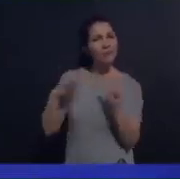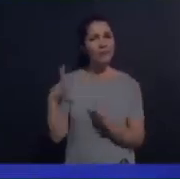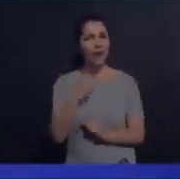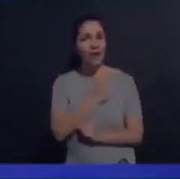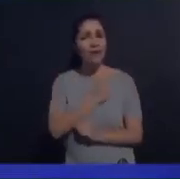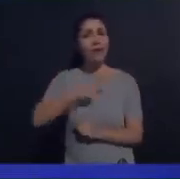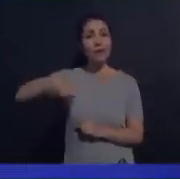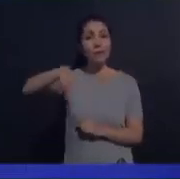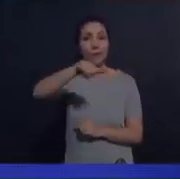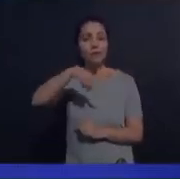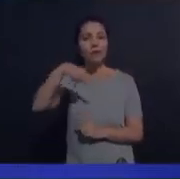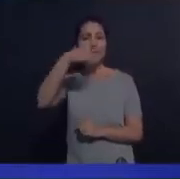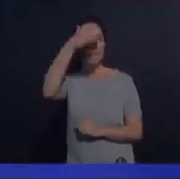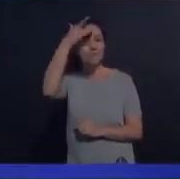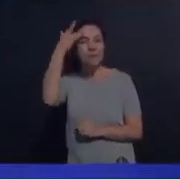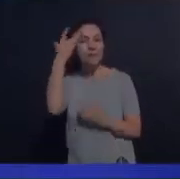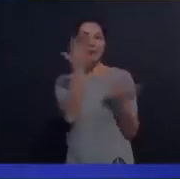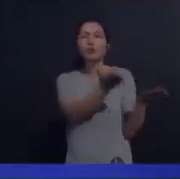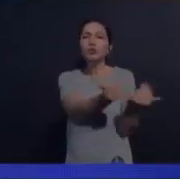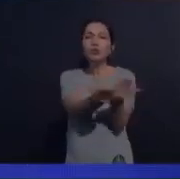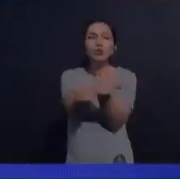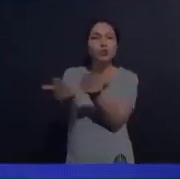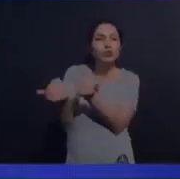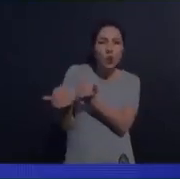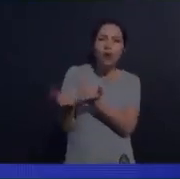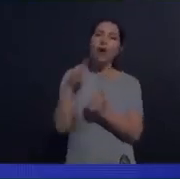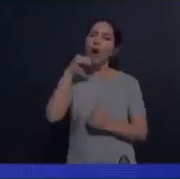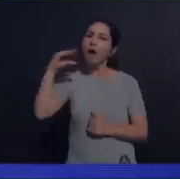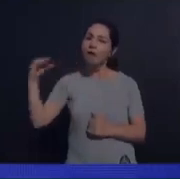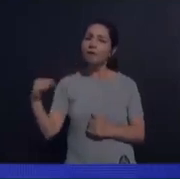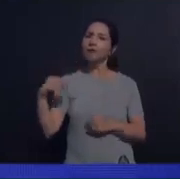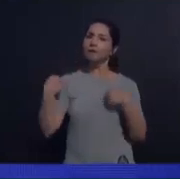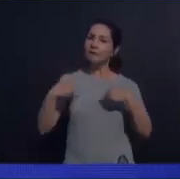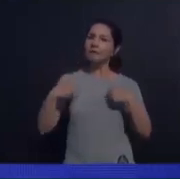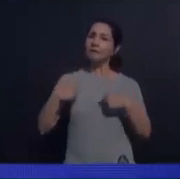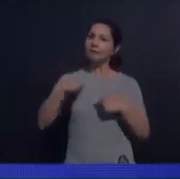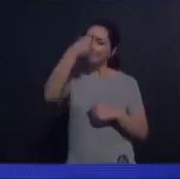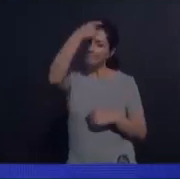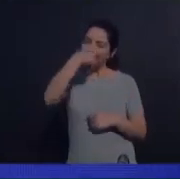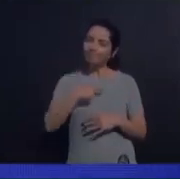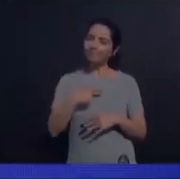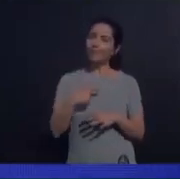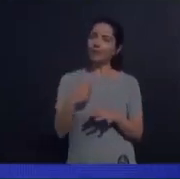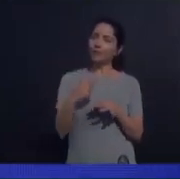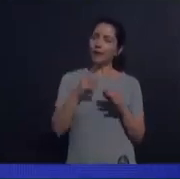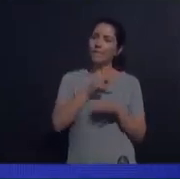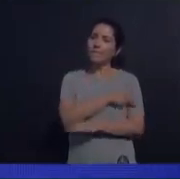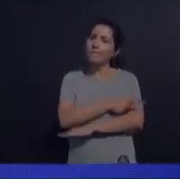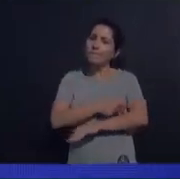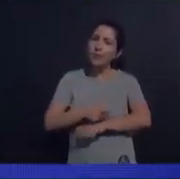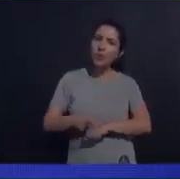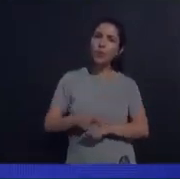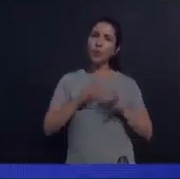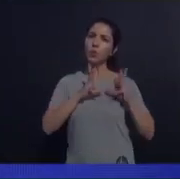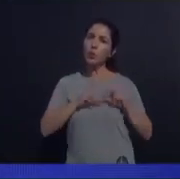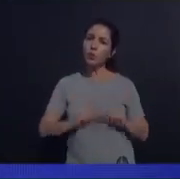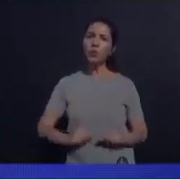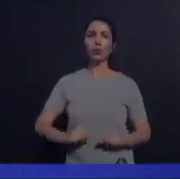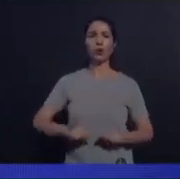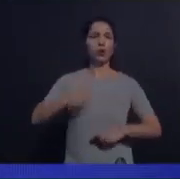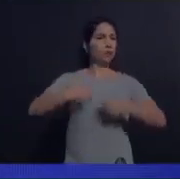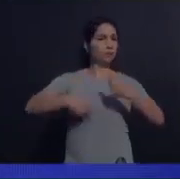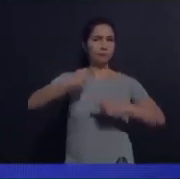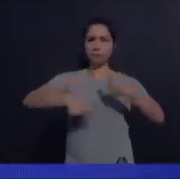se guardar puro, pura para Deus, a esperar a pessoa certa, não transar antes do casamento, é se guardar. Isso